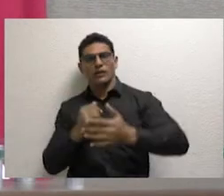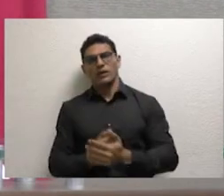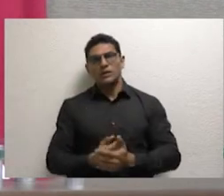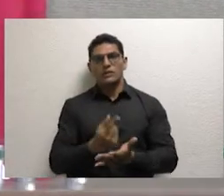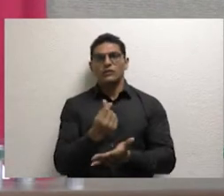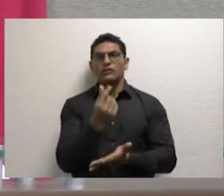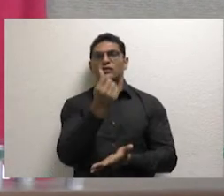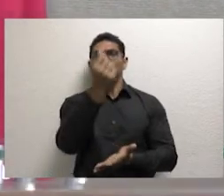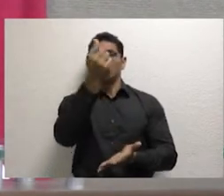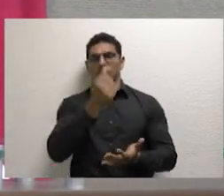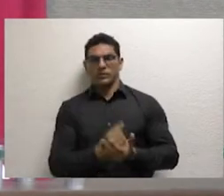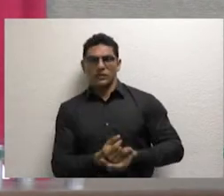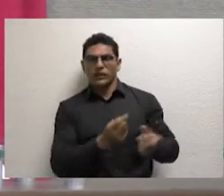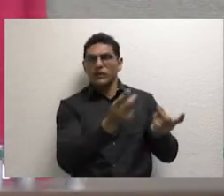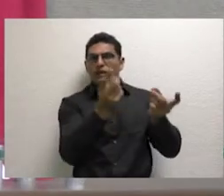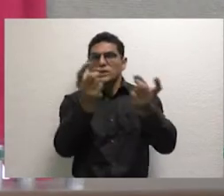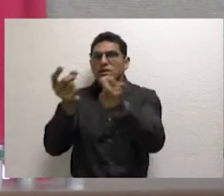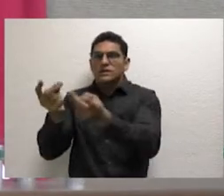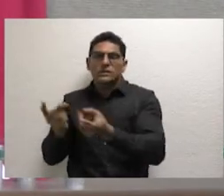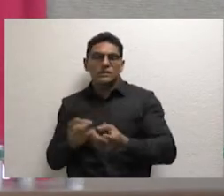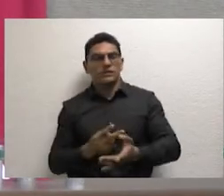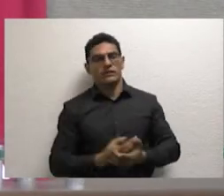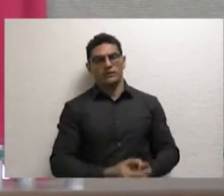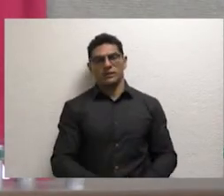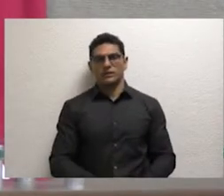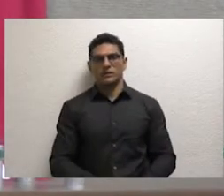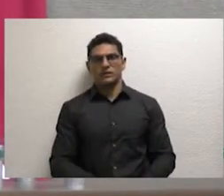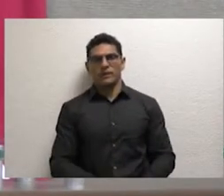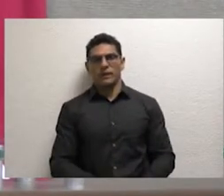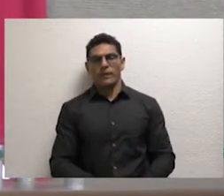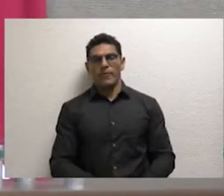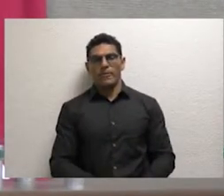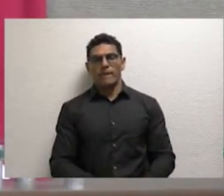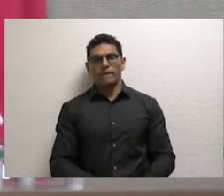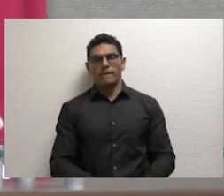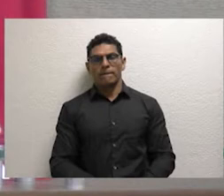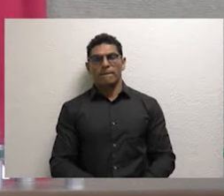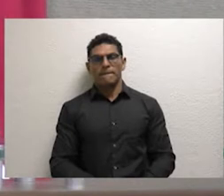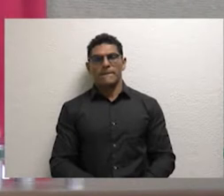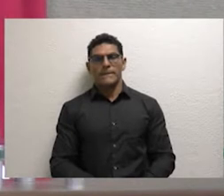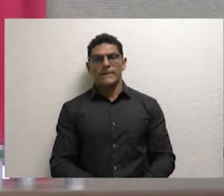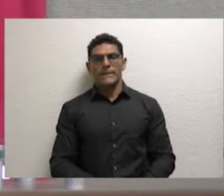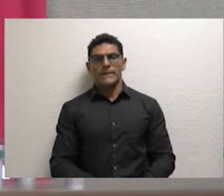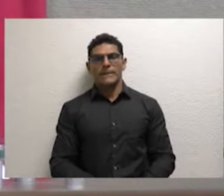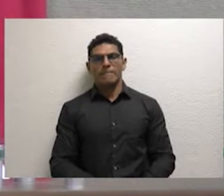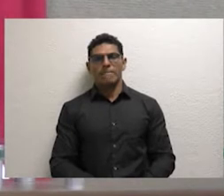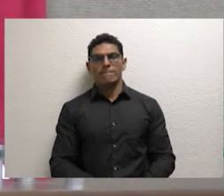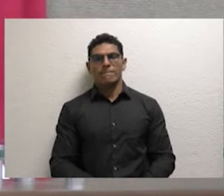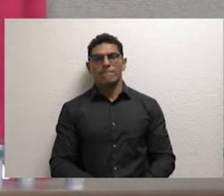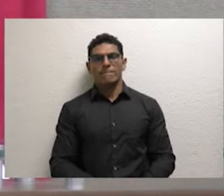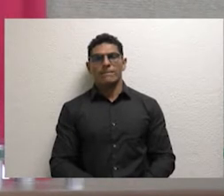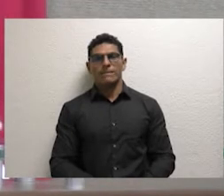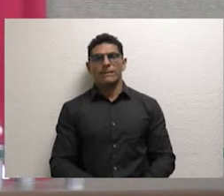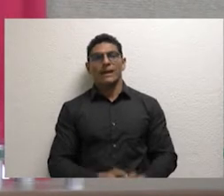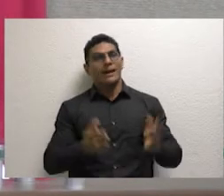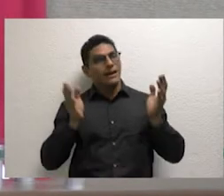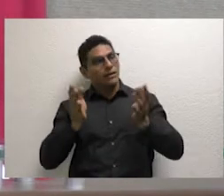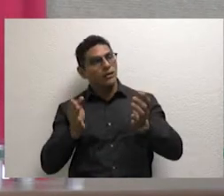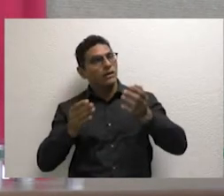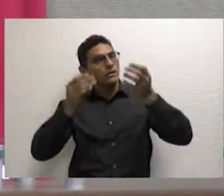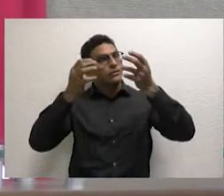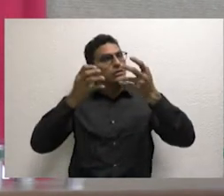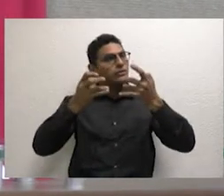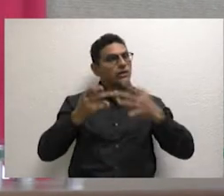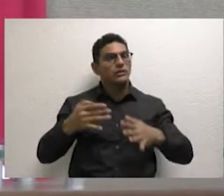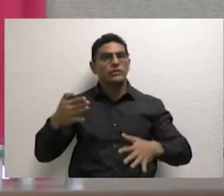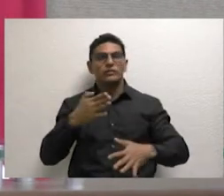de seus insumos que são necessários para essa produção. Nesse caso, estou me referindo à piscicultura, no caso da ração,